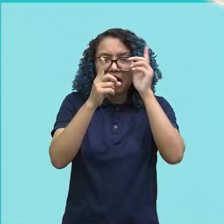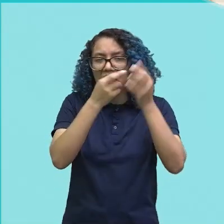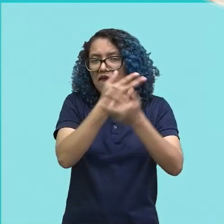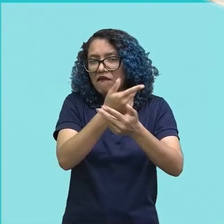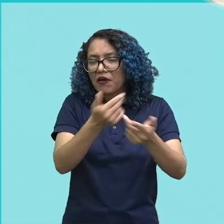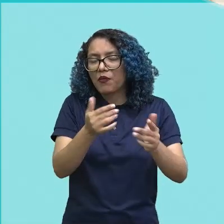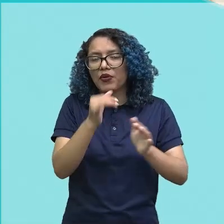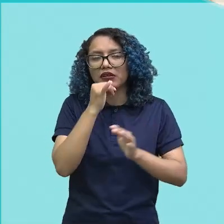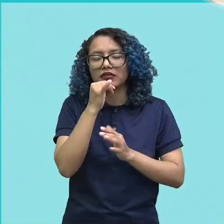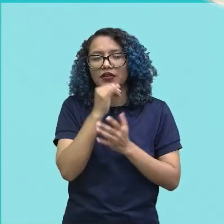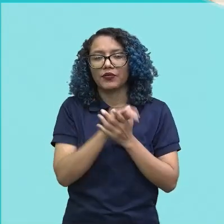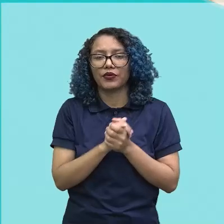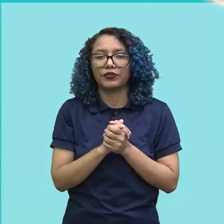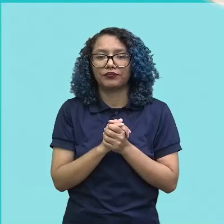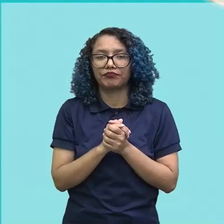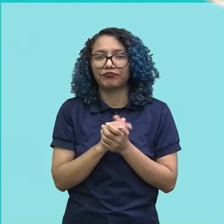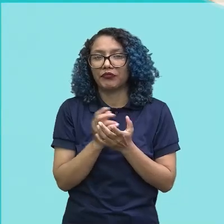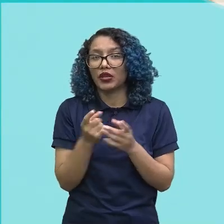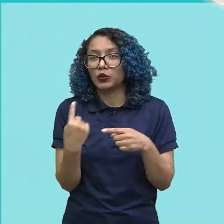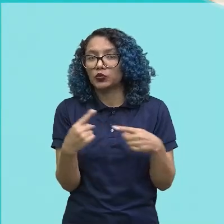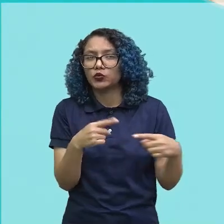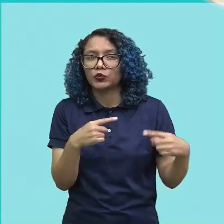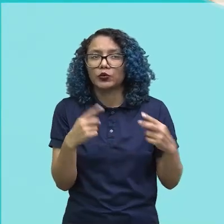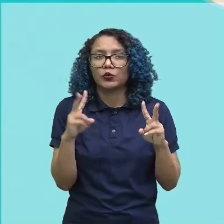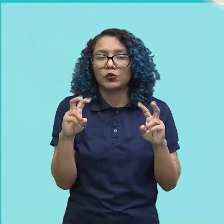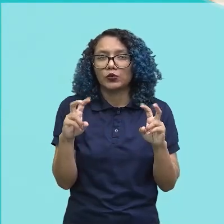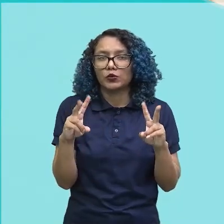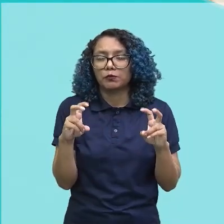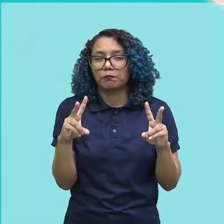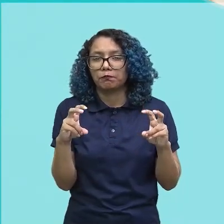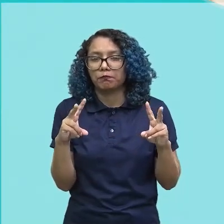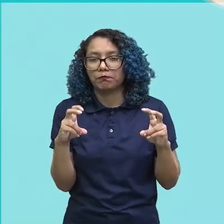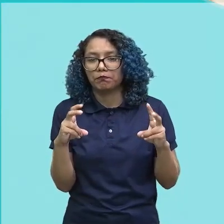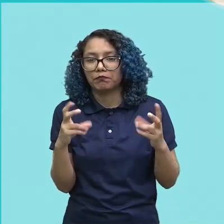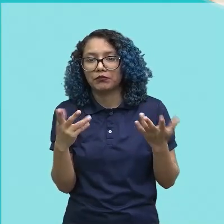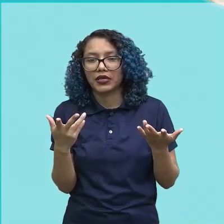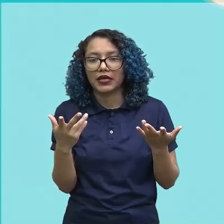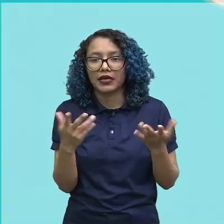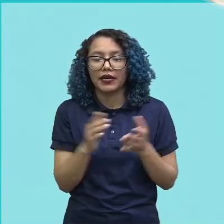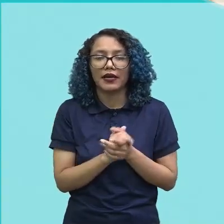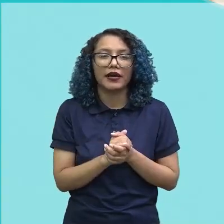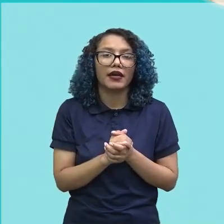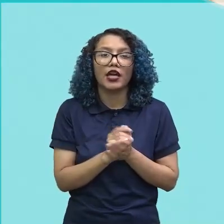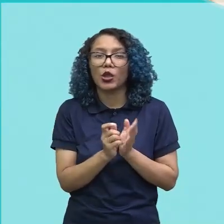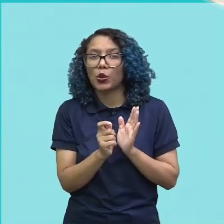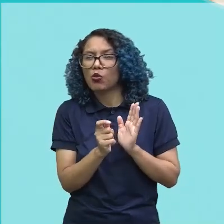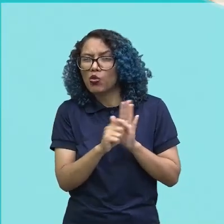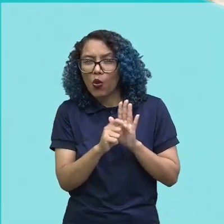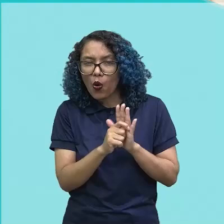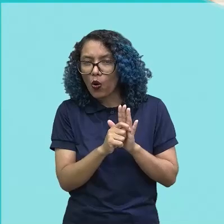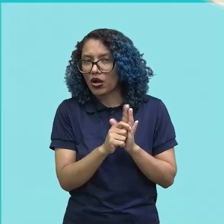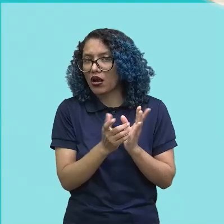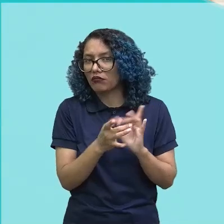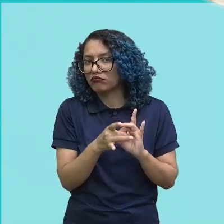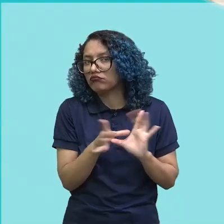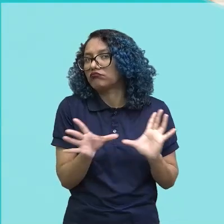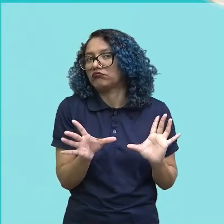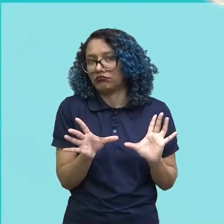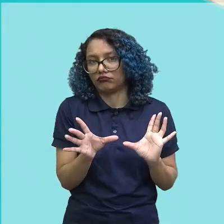repente, a pessoa quer discutir a questão da legalização das drogas, por exemplo. É um exemplo